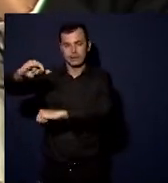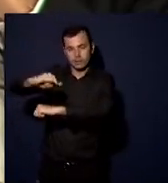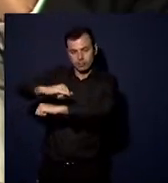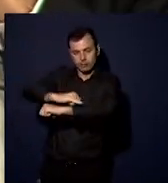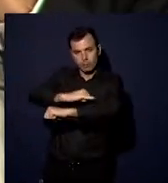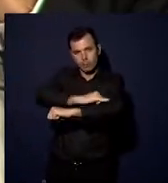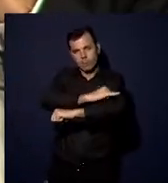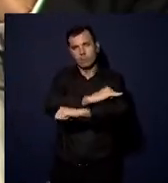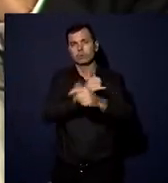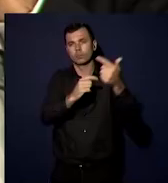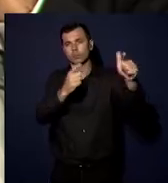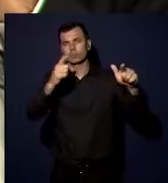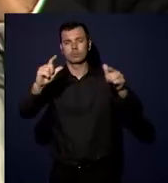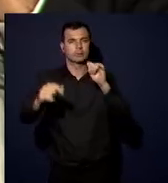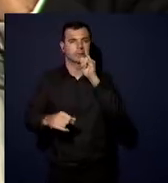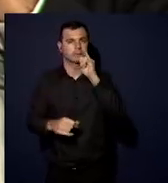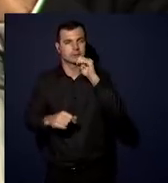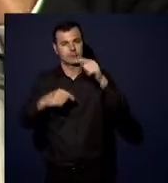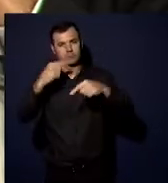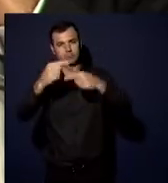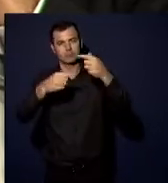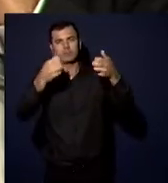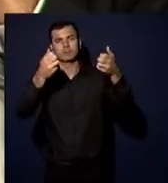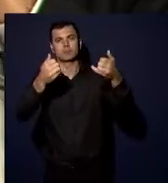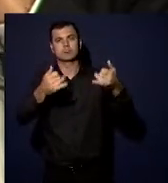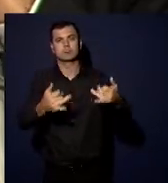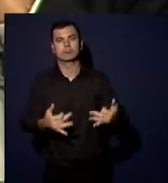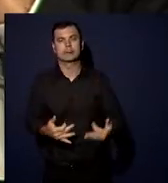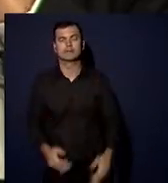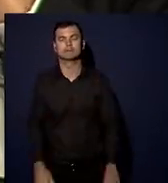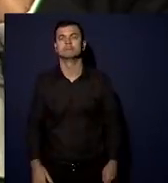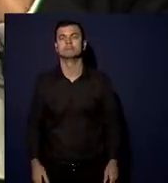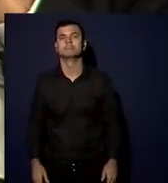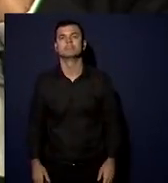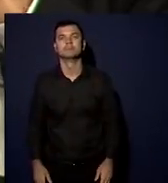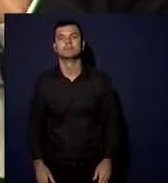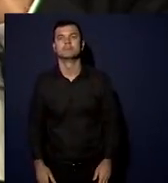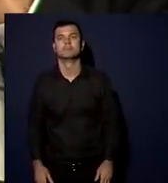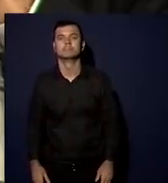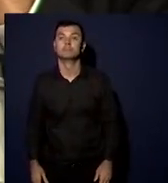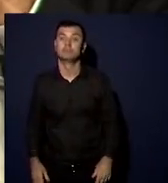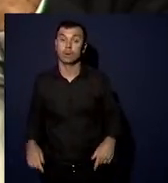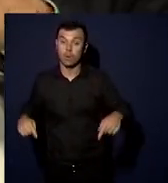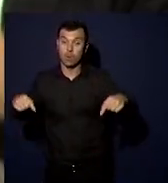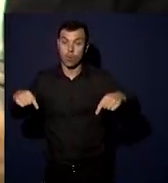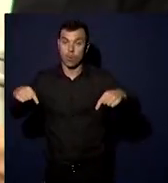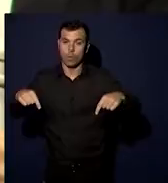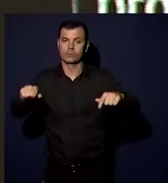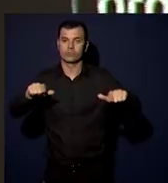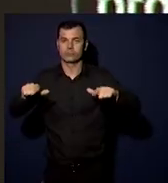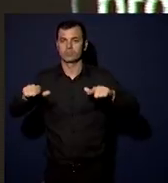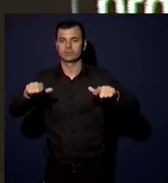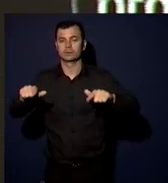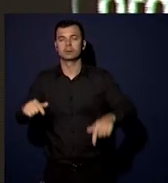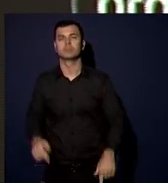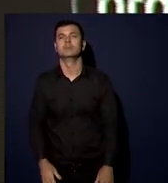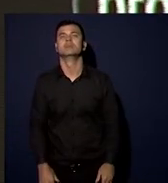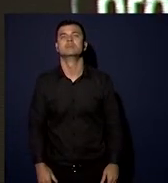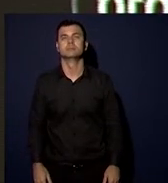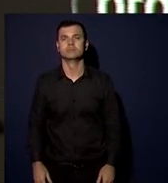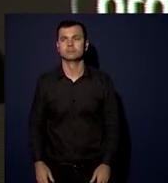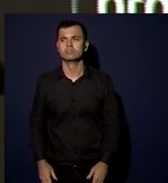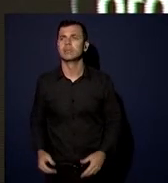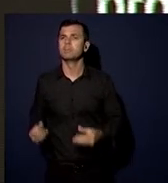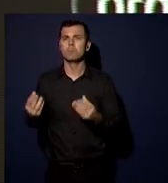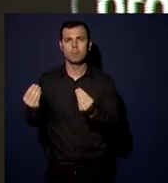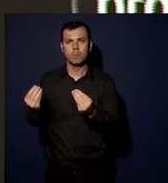exemplos que depois eu posso citar isso aqui é o que a gente está trabalhando por hoje excelente muitas frentes em aberto